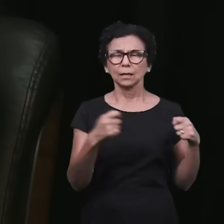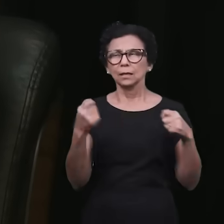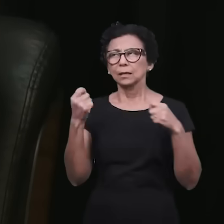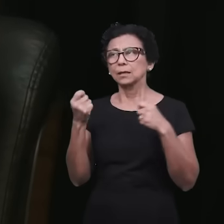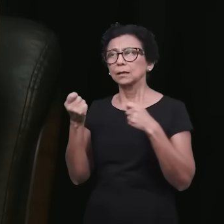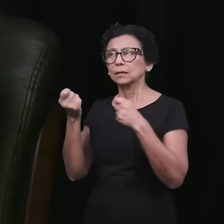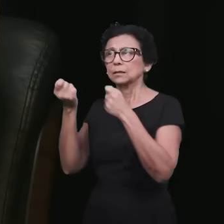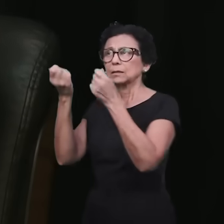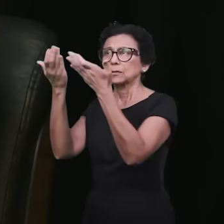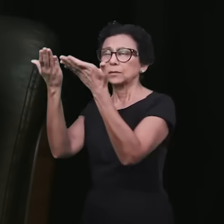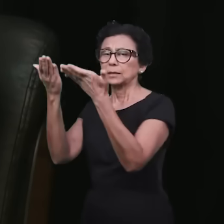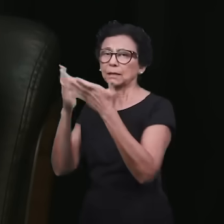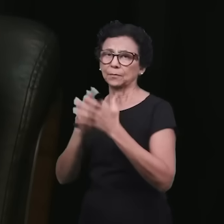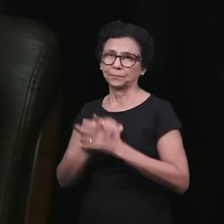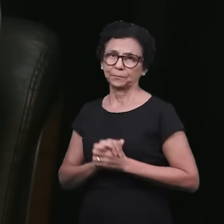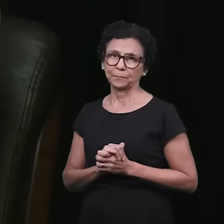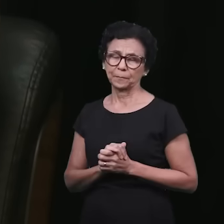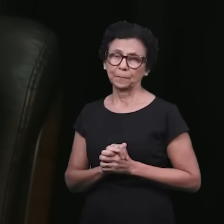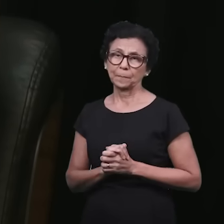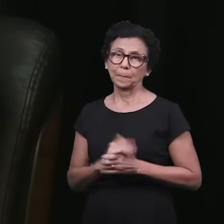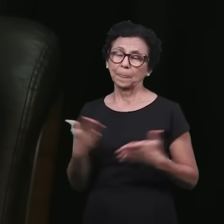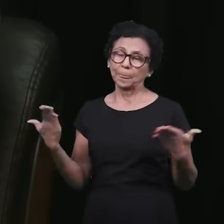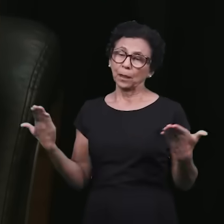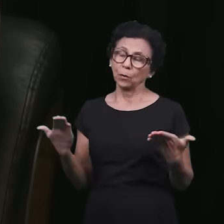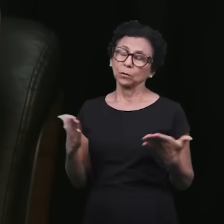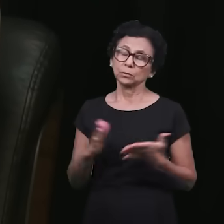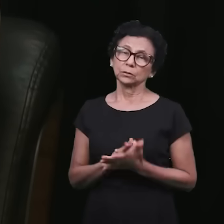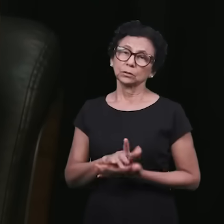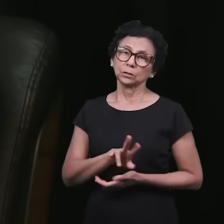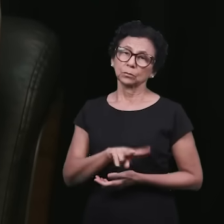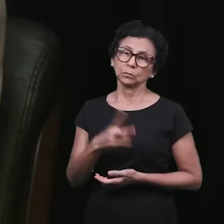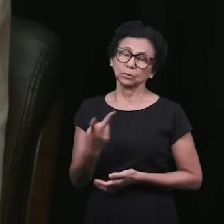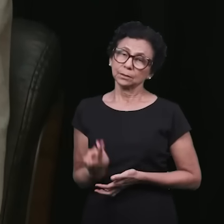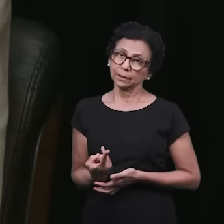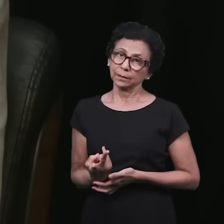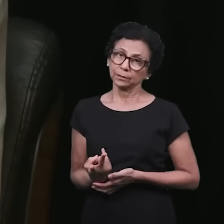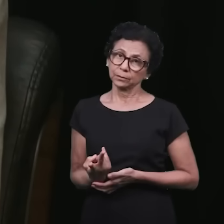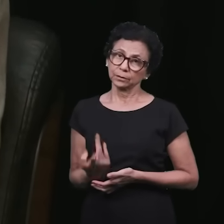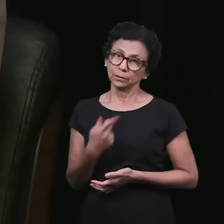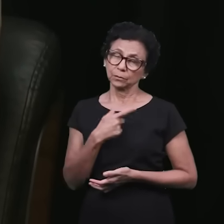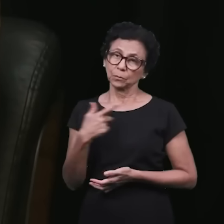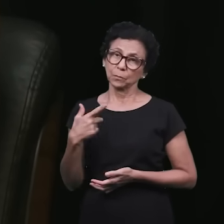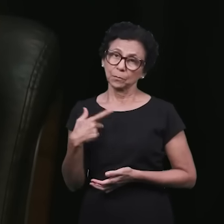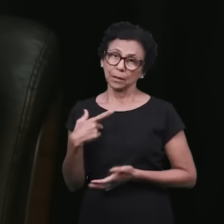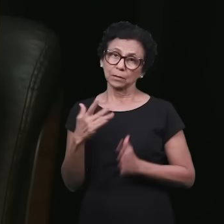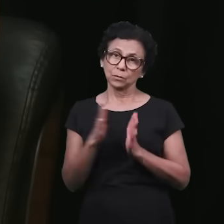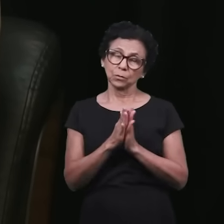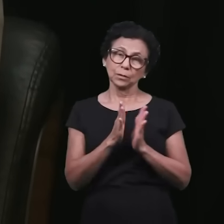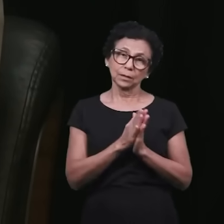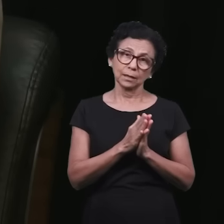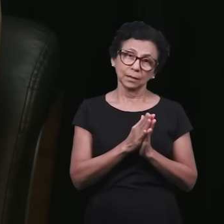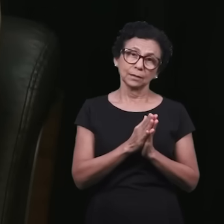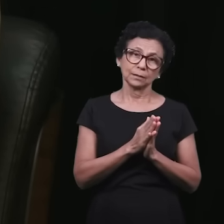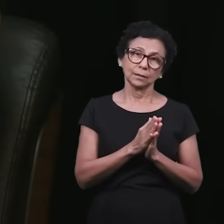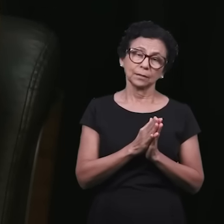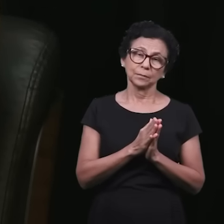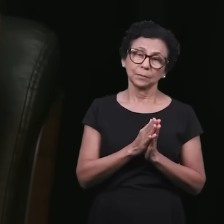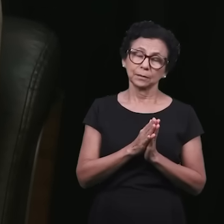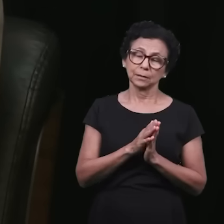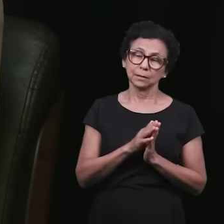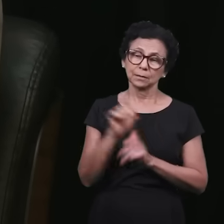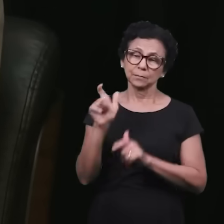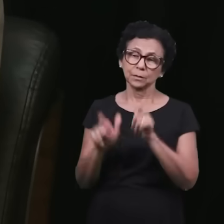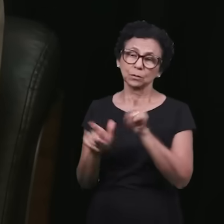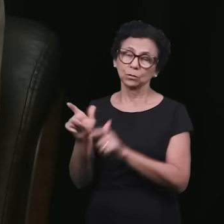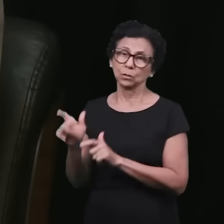caso não é diferente. O pastor foi levantado para orar para a ovelha. Além de apacentar, ele tem que orar aquela ovelha que está